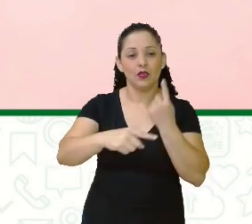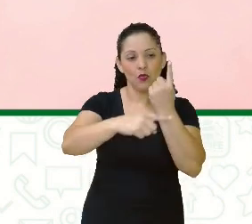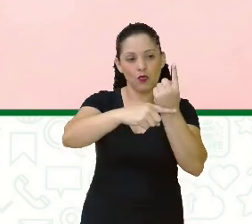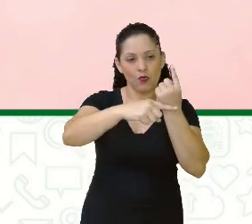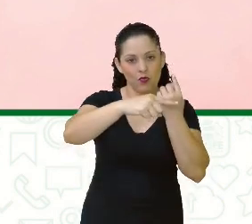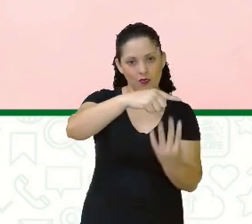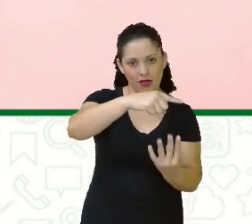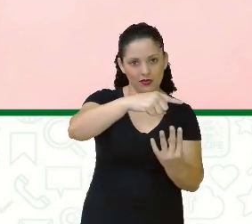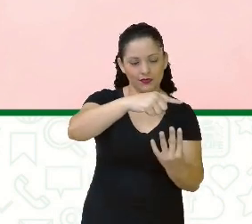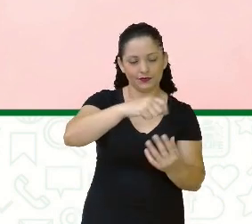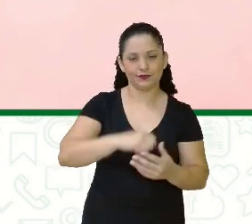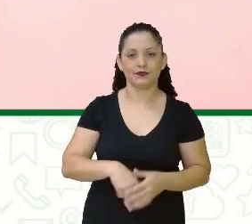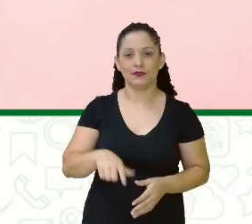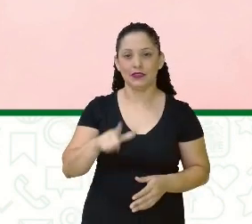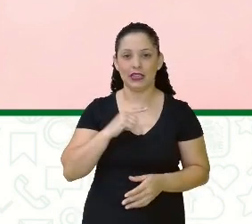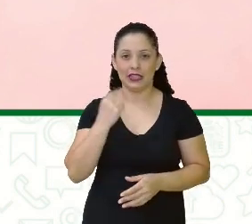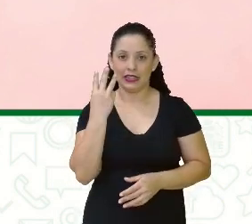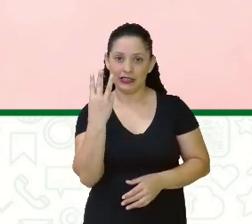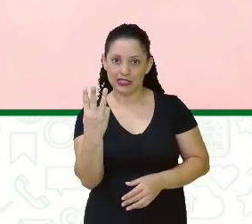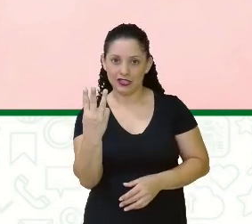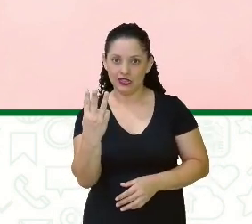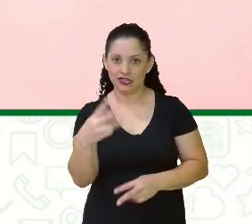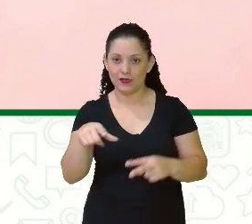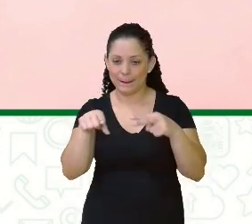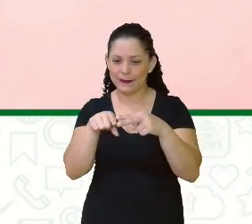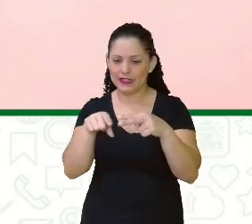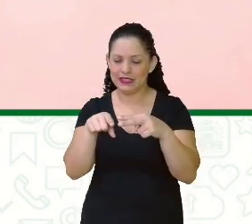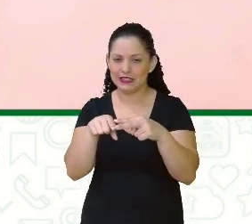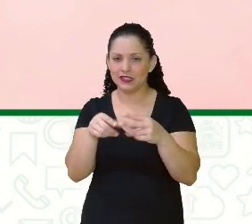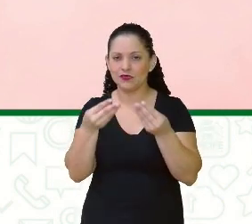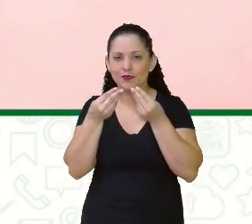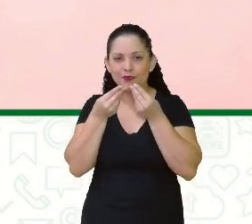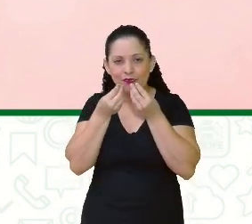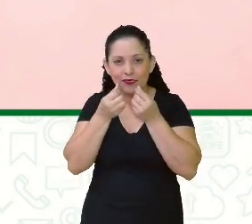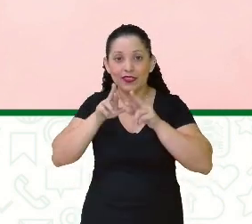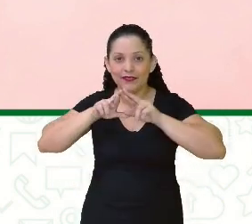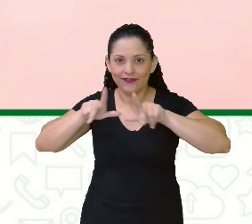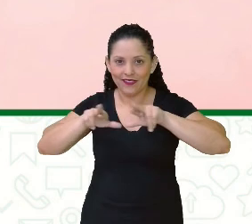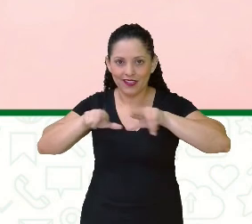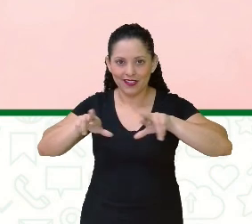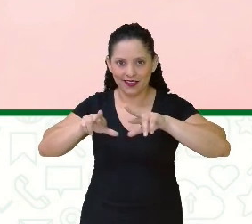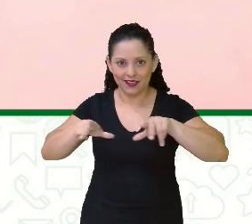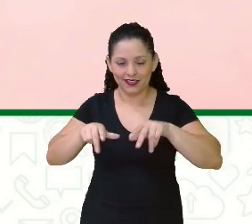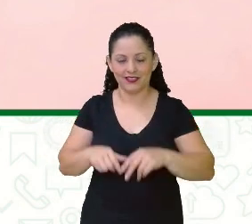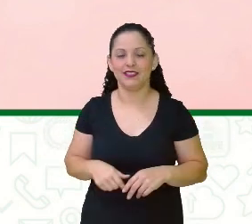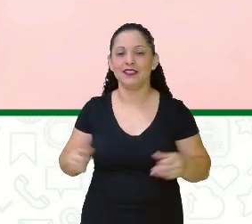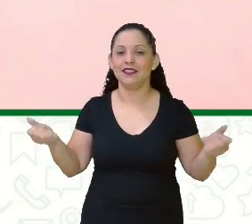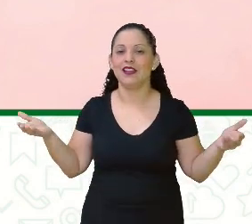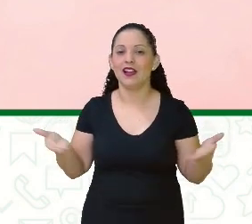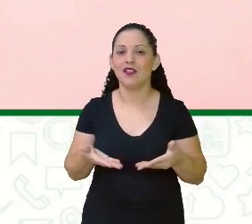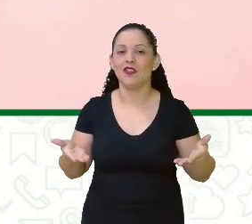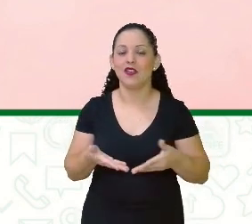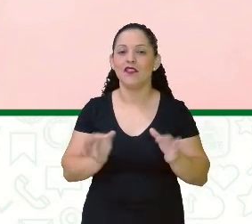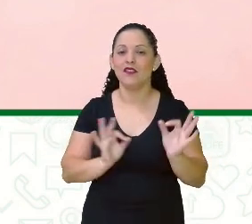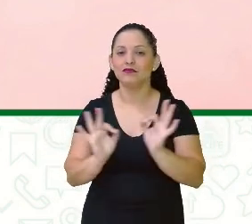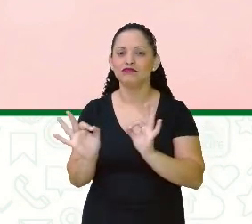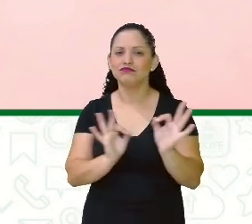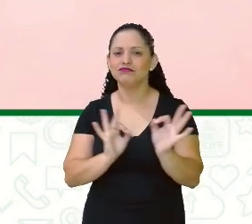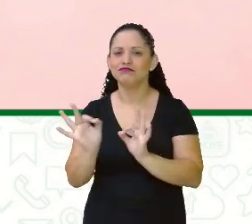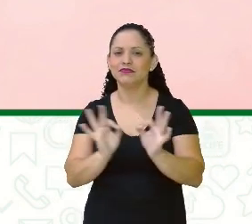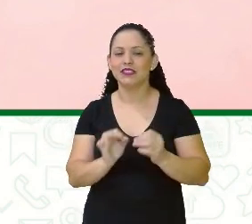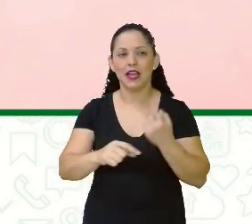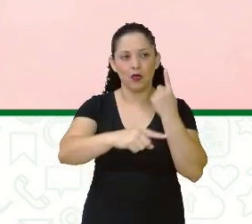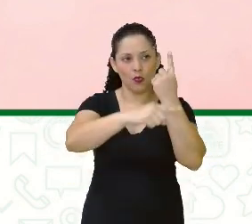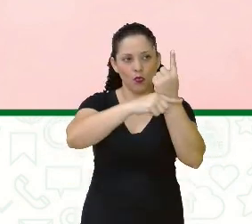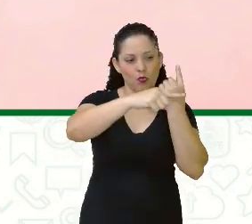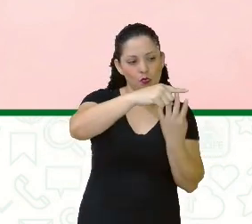só. 3 tipos diferentes, né, de pizza, tá? E eu vou agora juntar 1/4